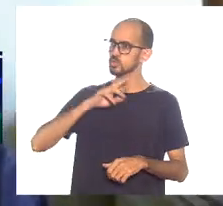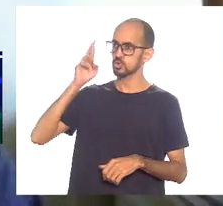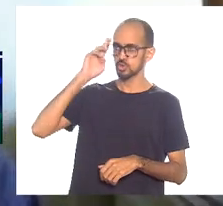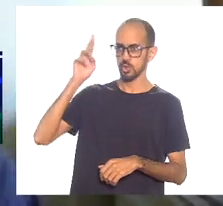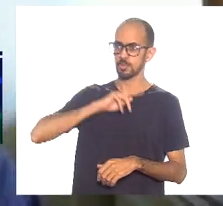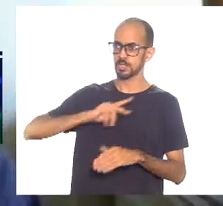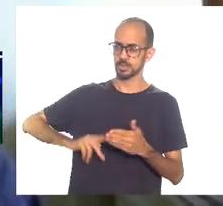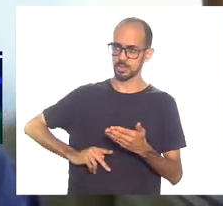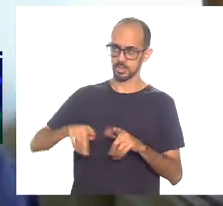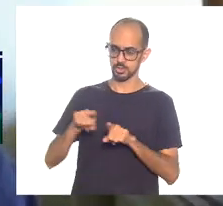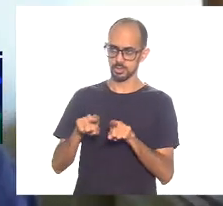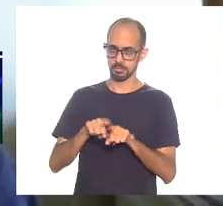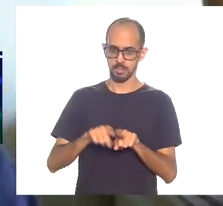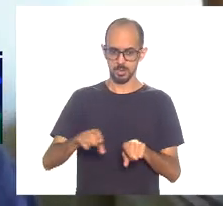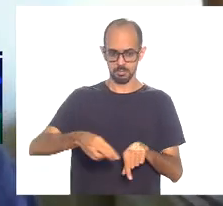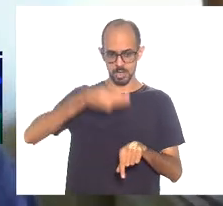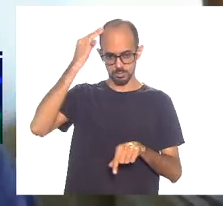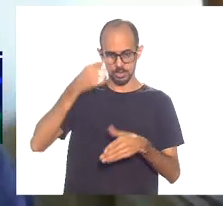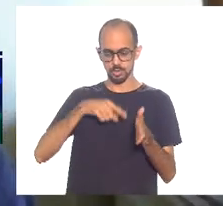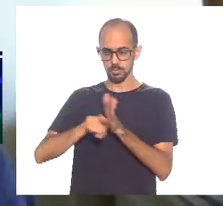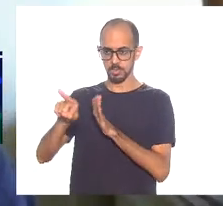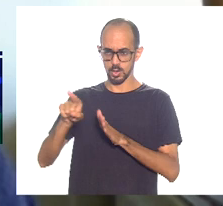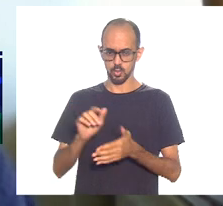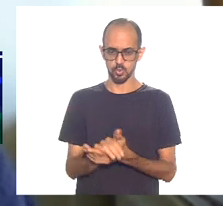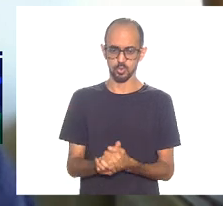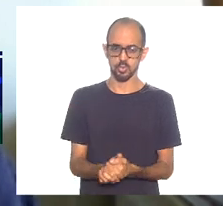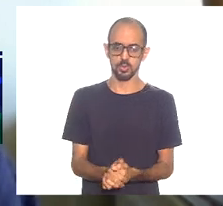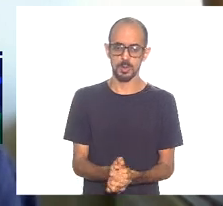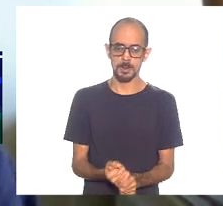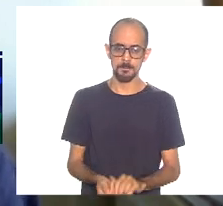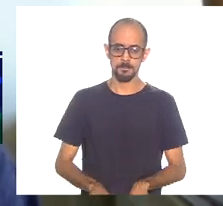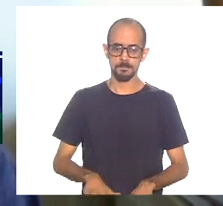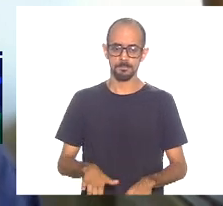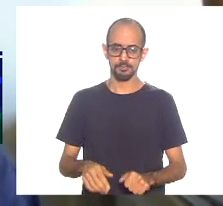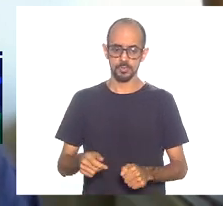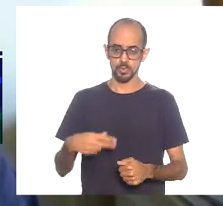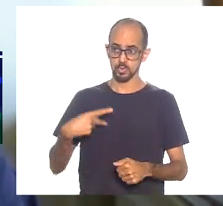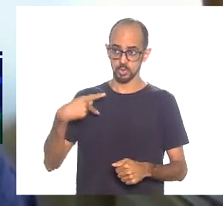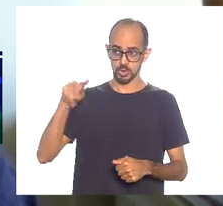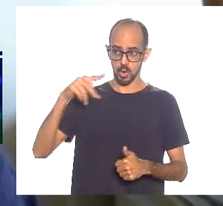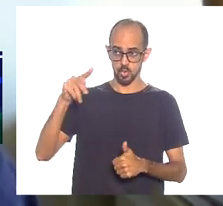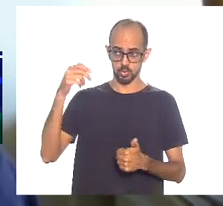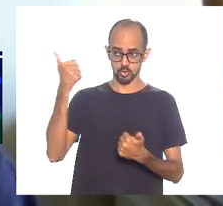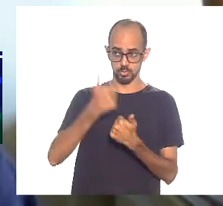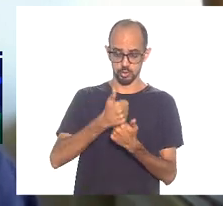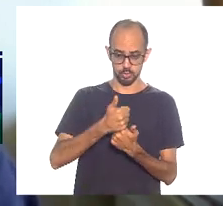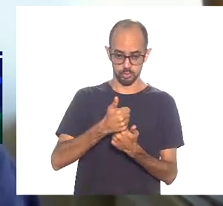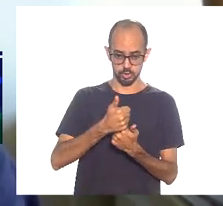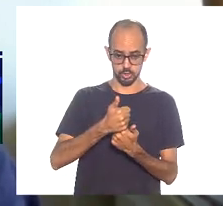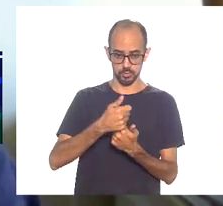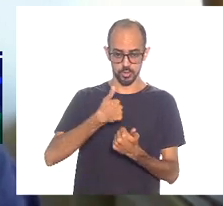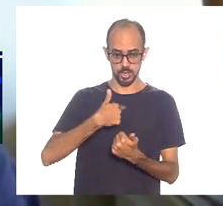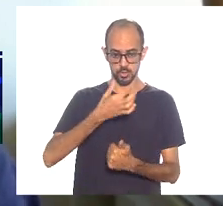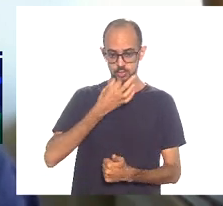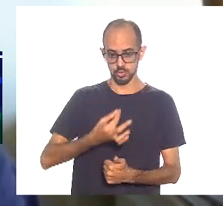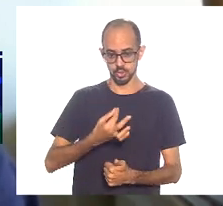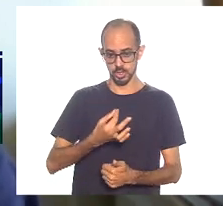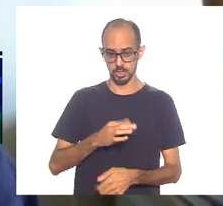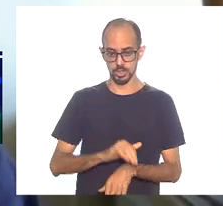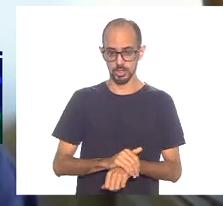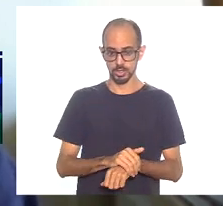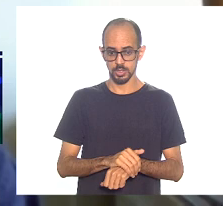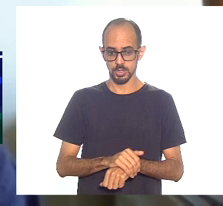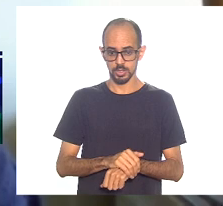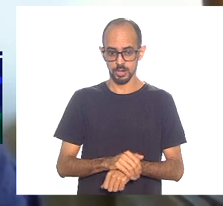Pacheco O silêncio que no seu substitutivo eu sugeri